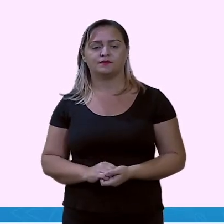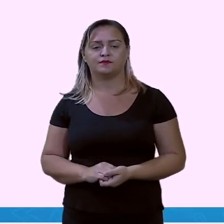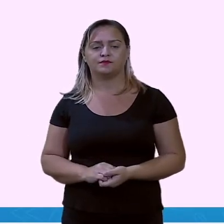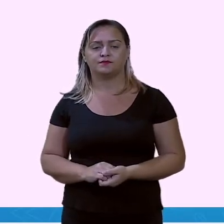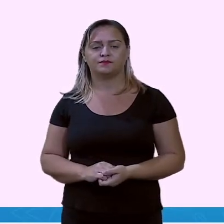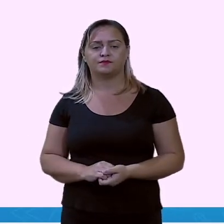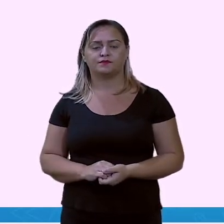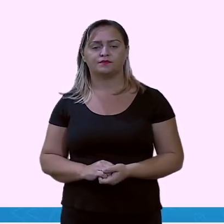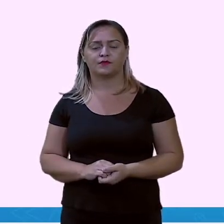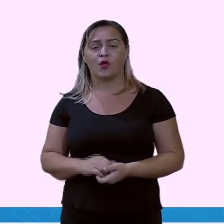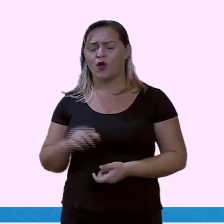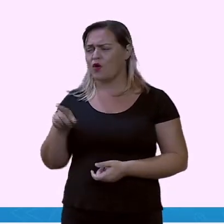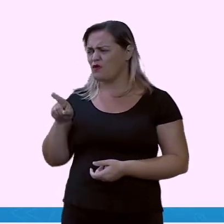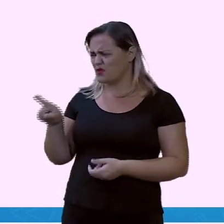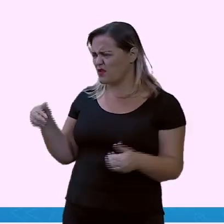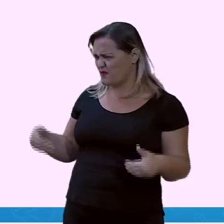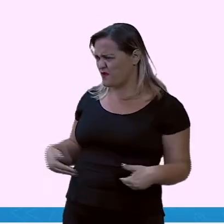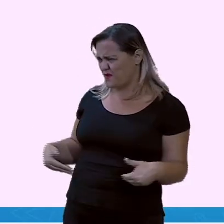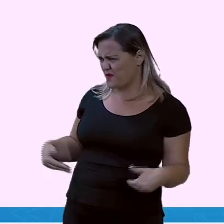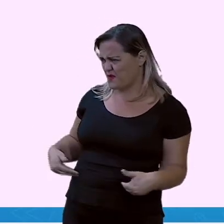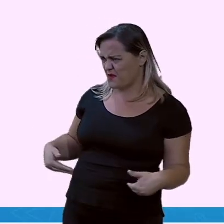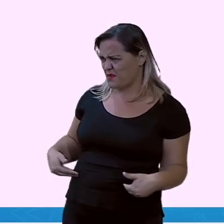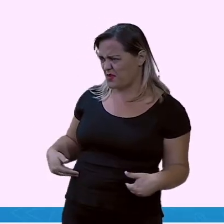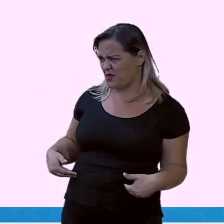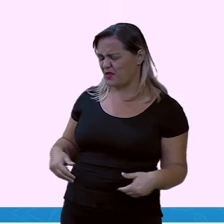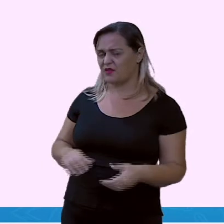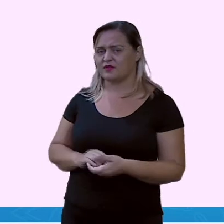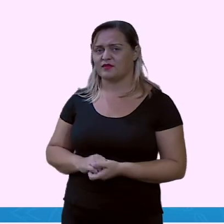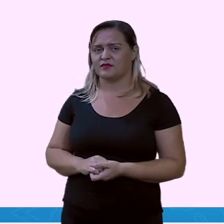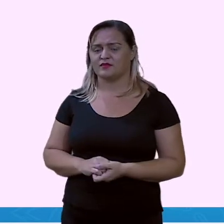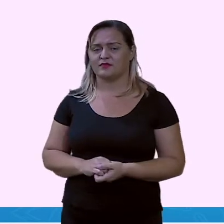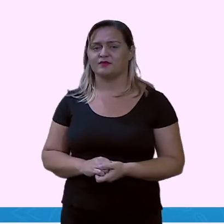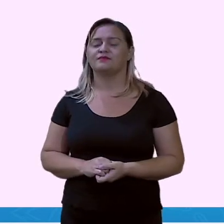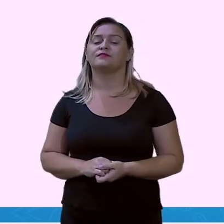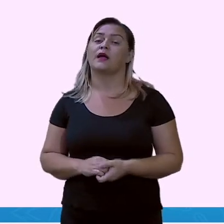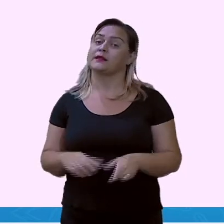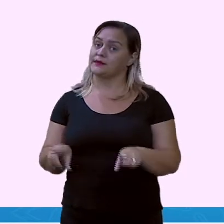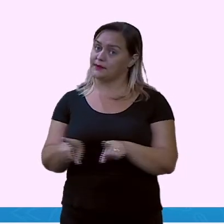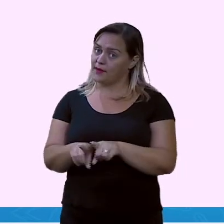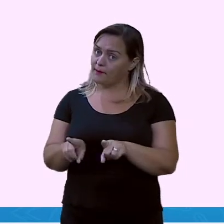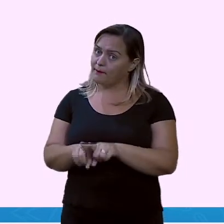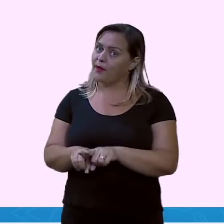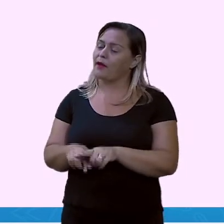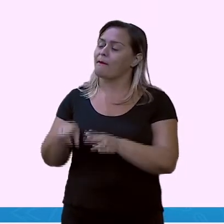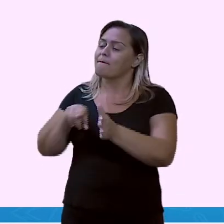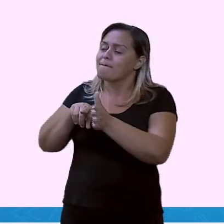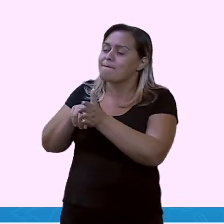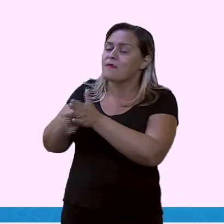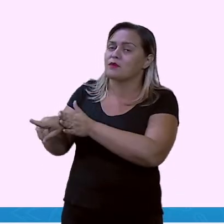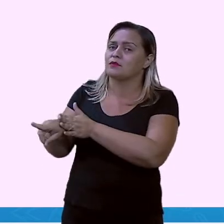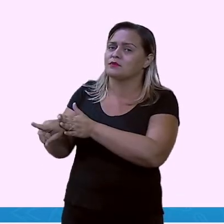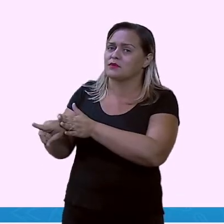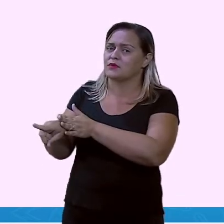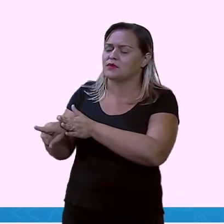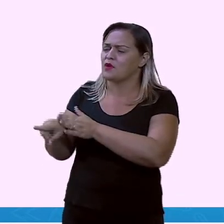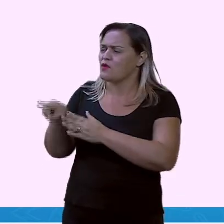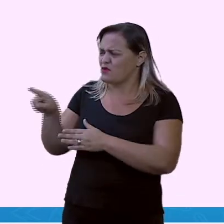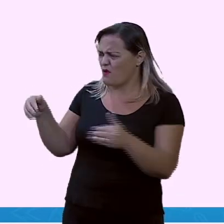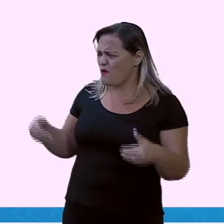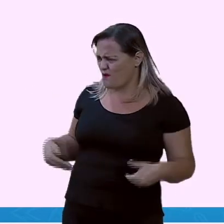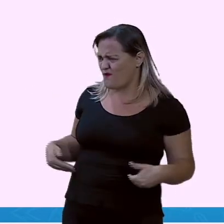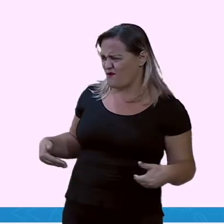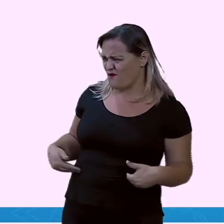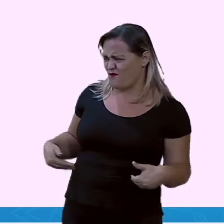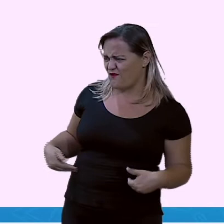é: você está com fome? Eu também tenho uma pergunta, eu estou perguntando se ela está com